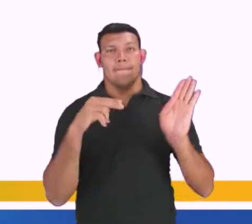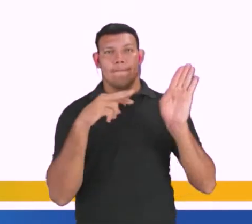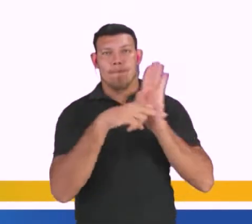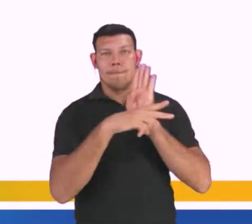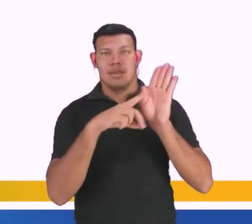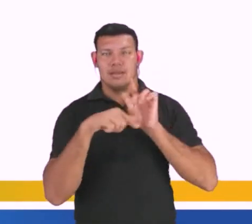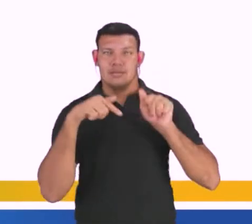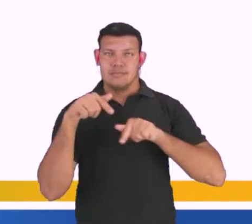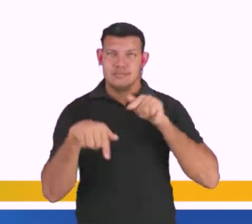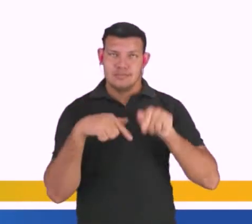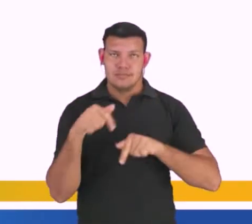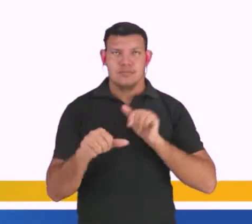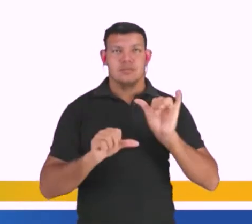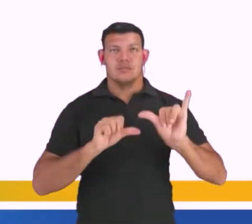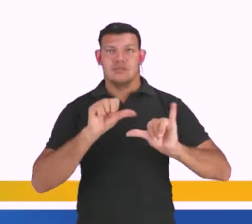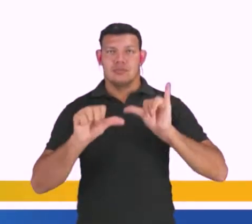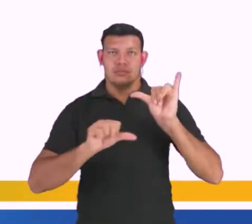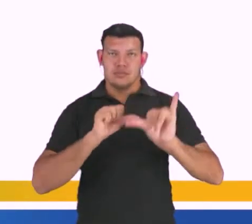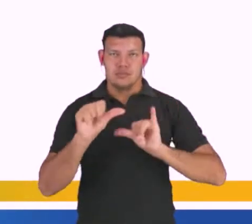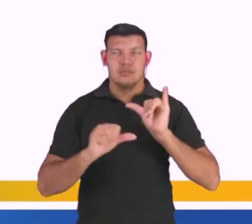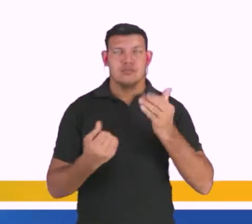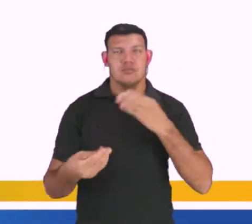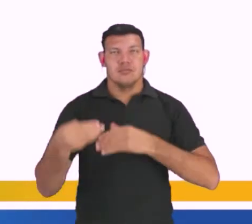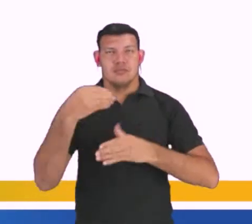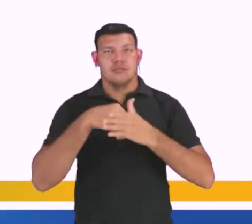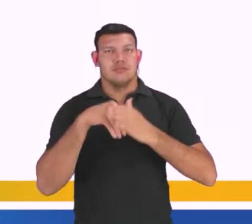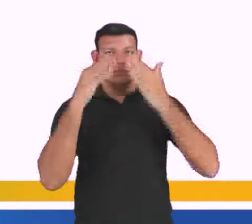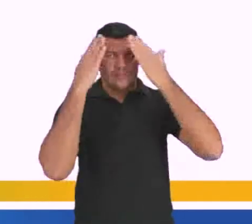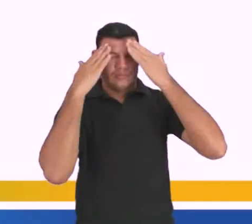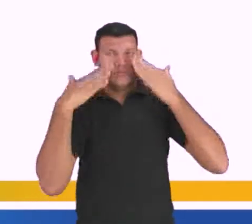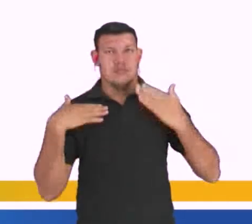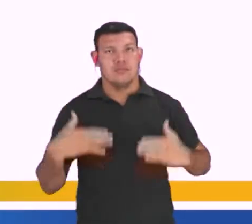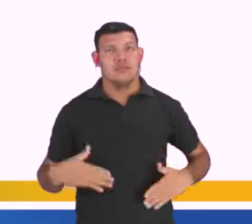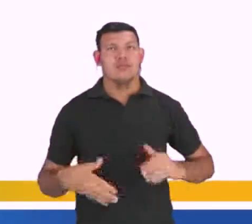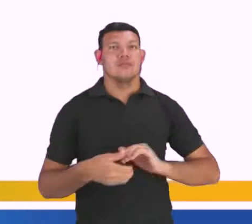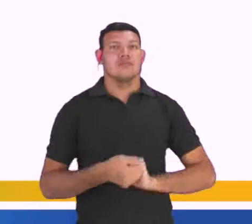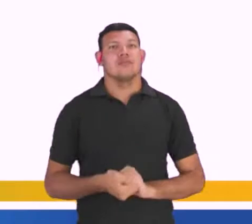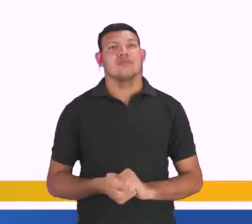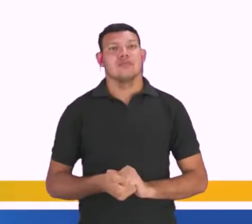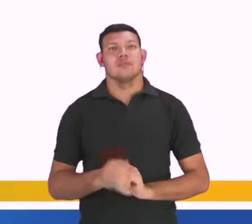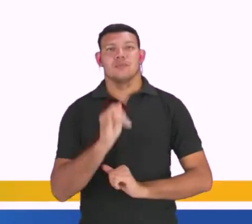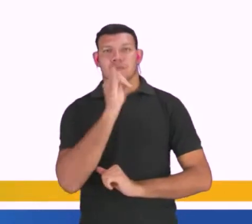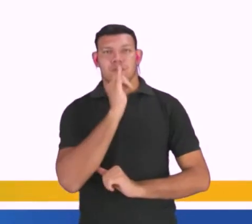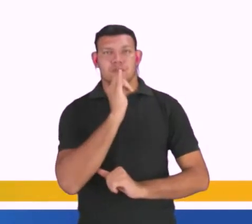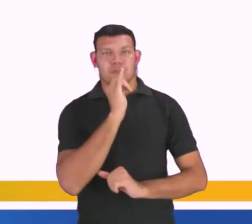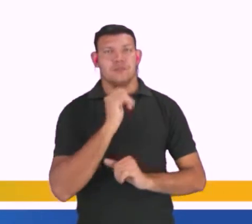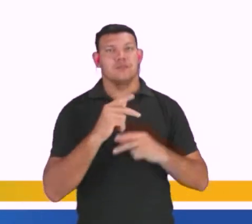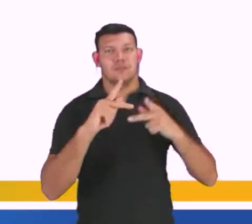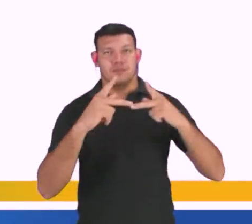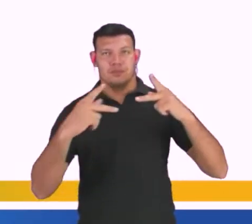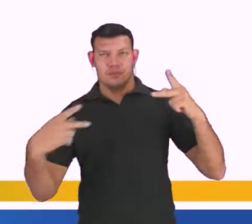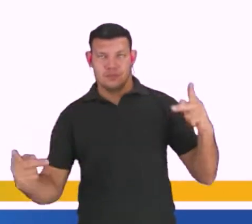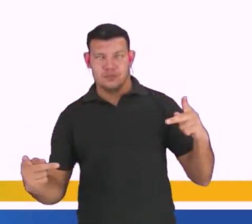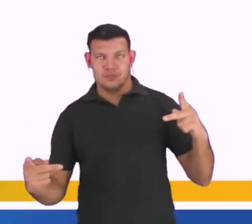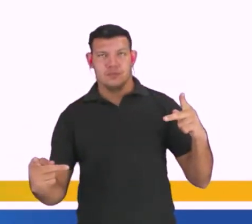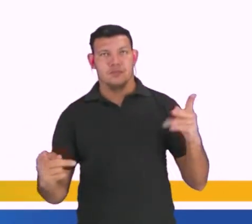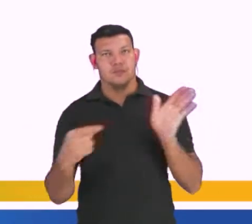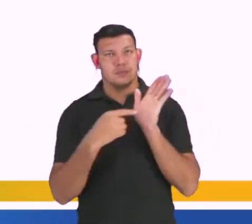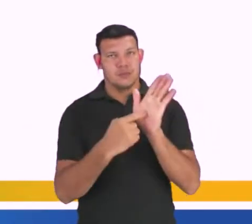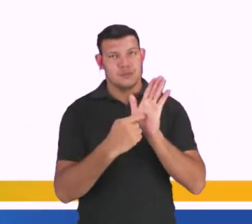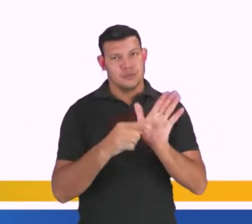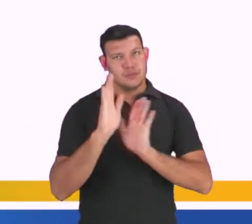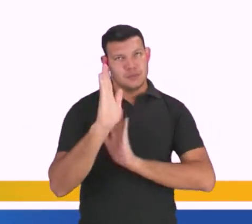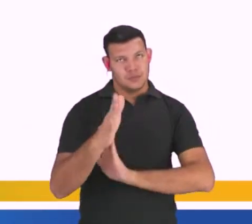as reações e transformações que ocorrem no corpo humano. Nós temos aqui o exemplo da proteína, como vocês viram